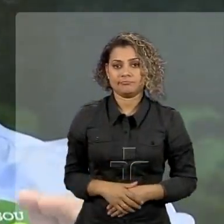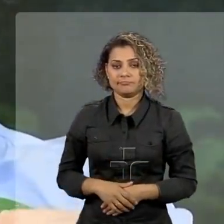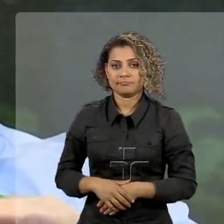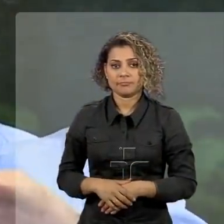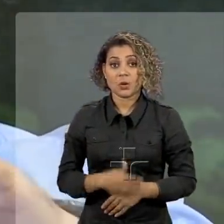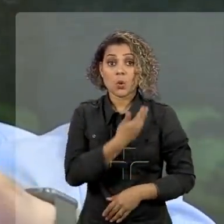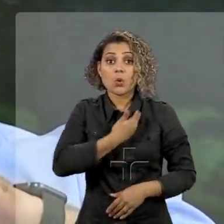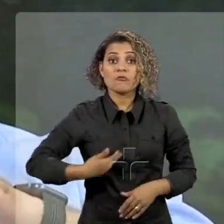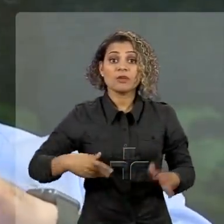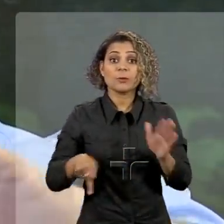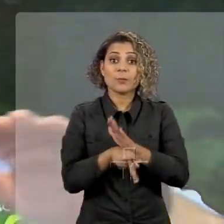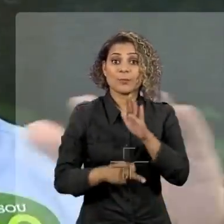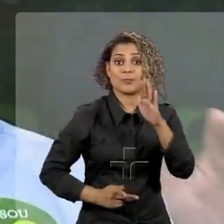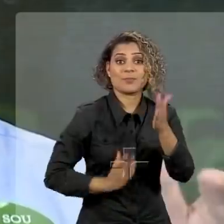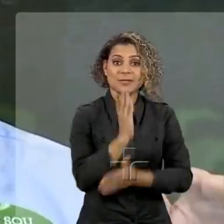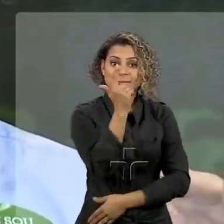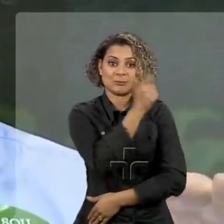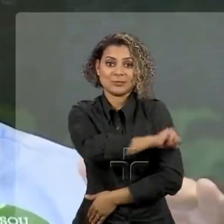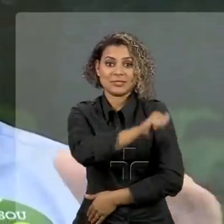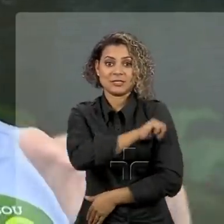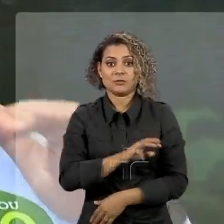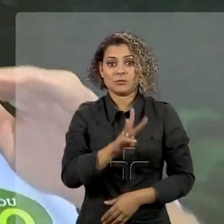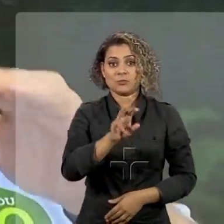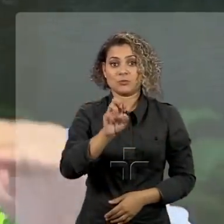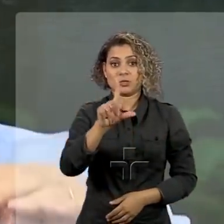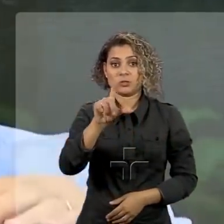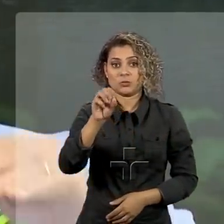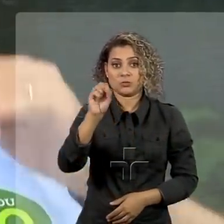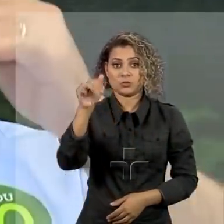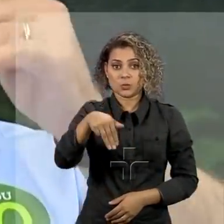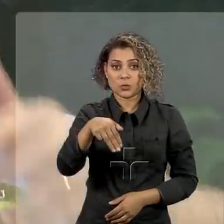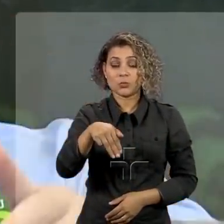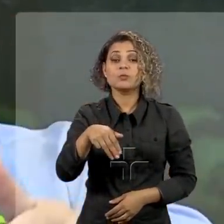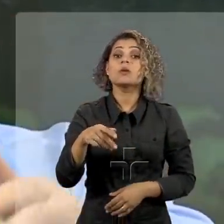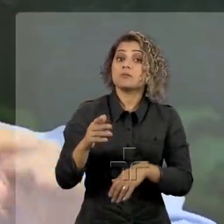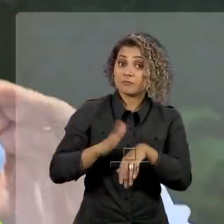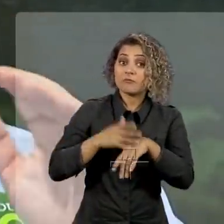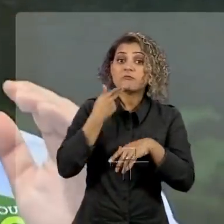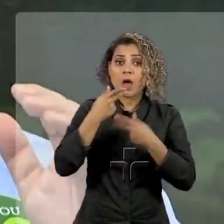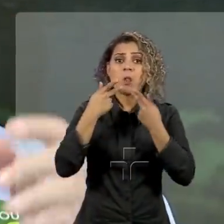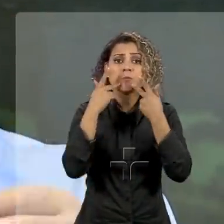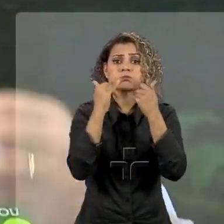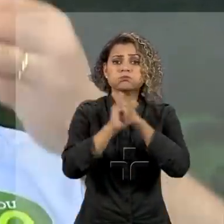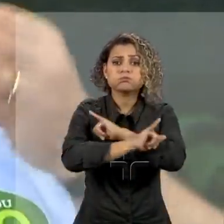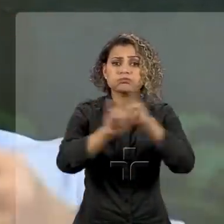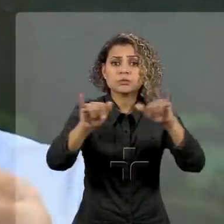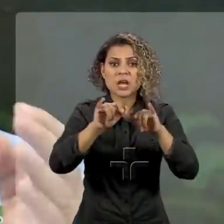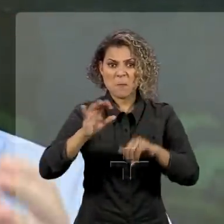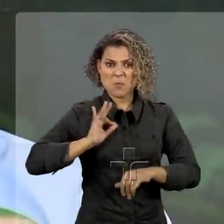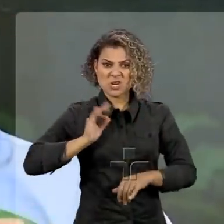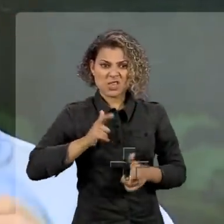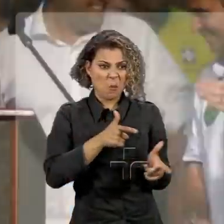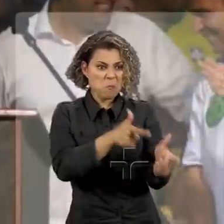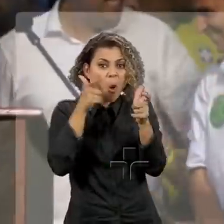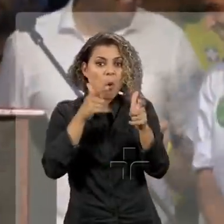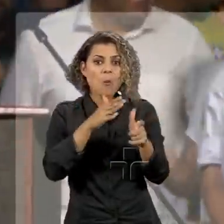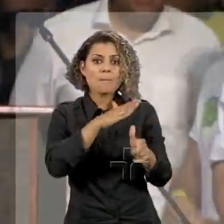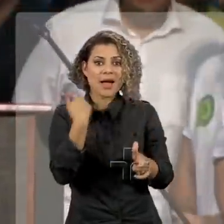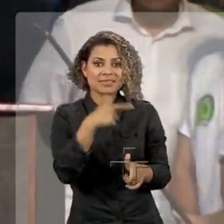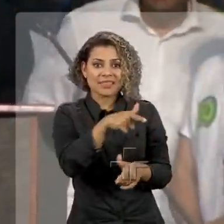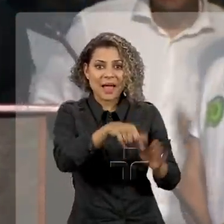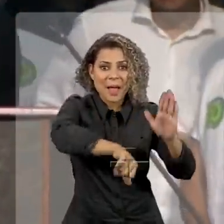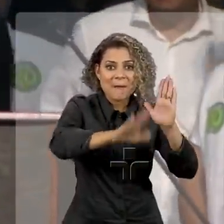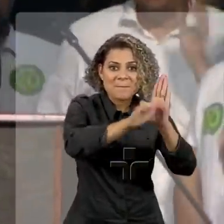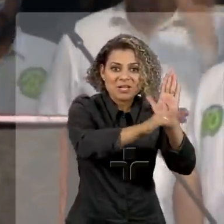O governador eleito do Rio, Wilson Witzel, disse hoje que policiais que matarem bandidos armados com